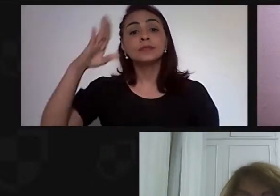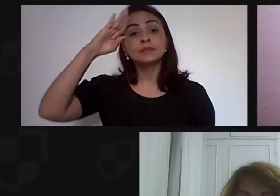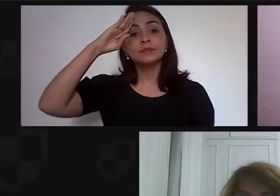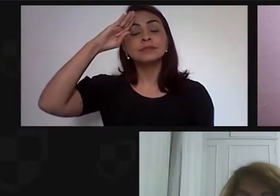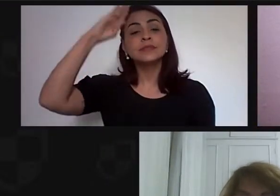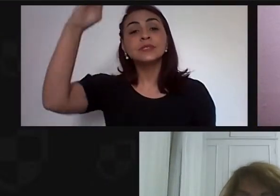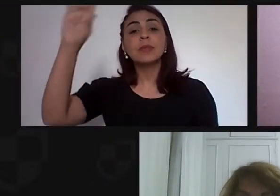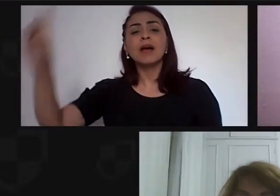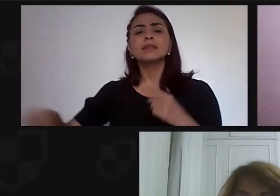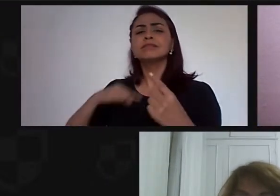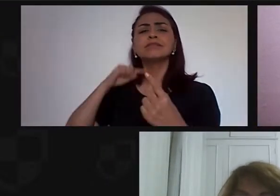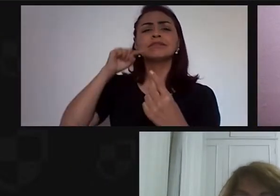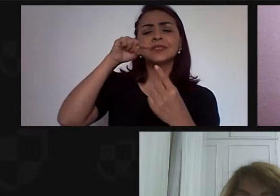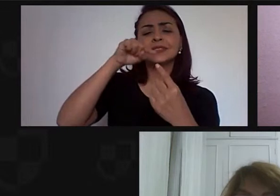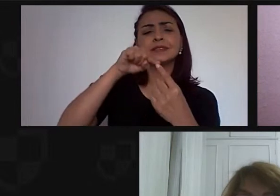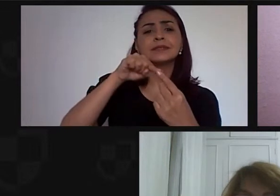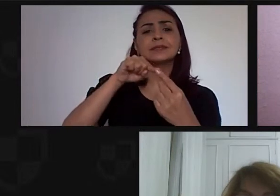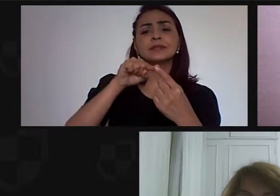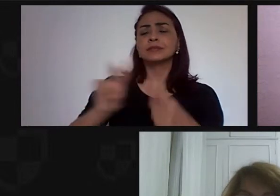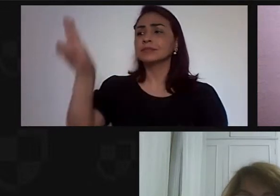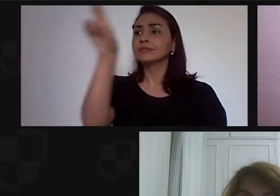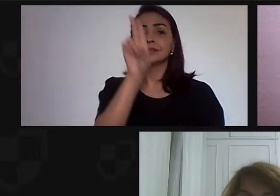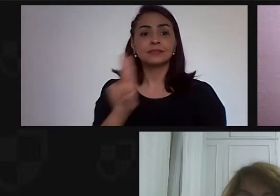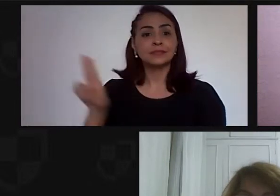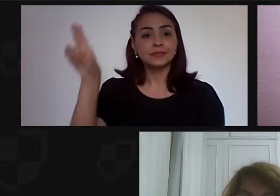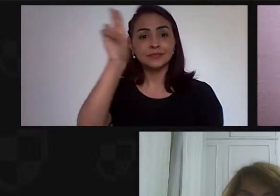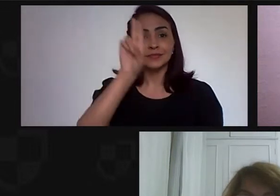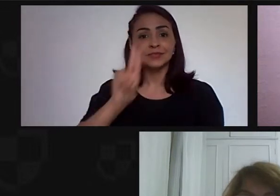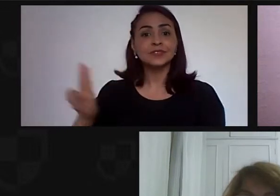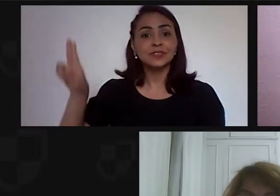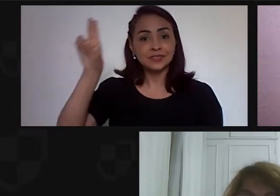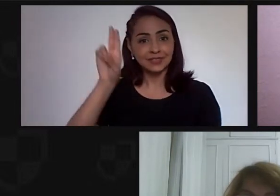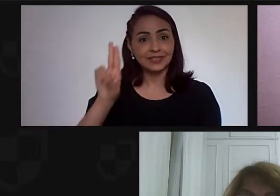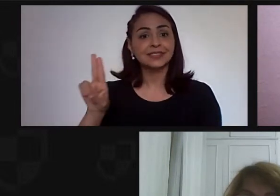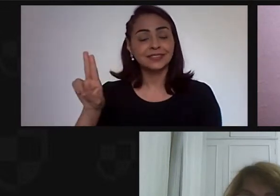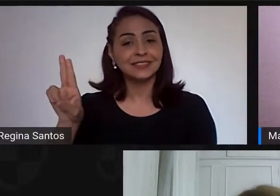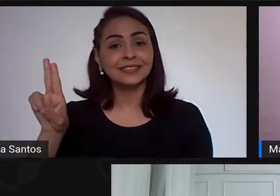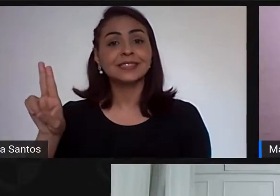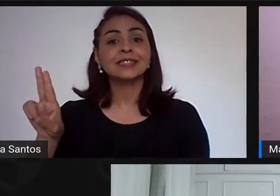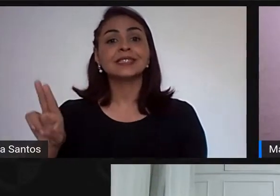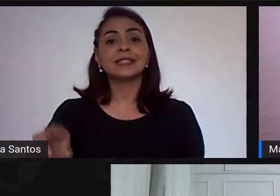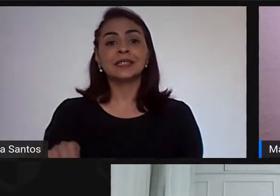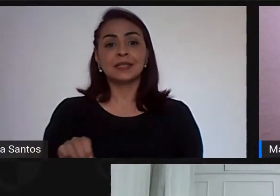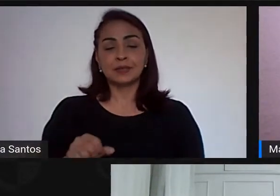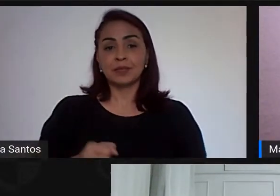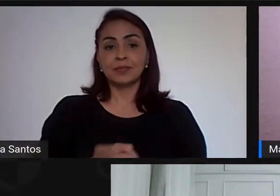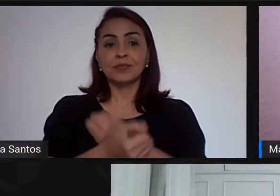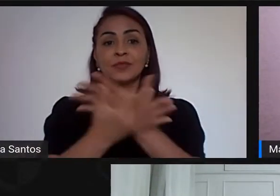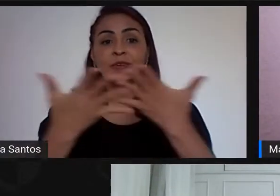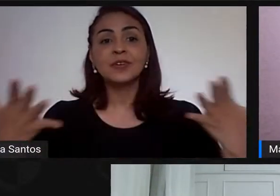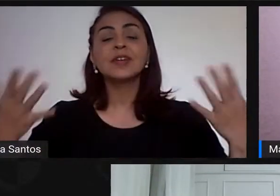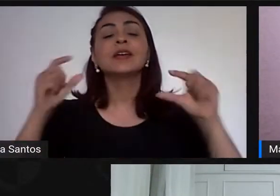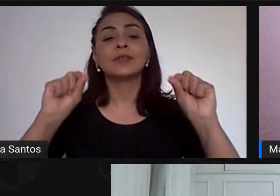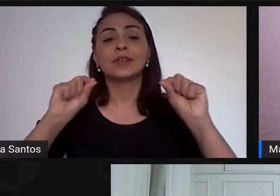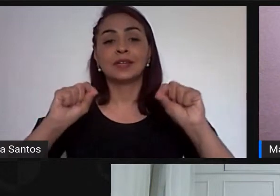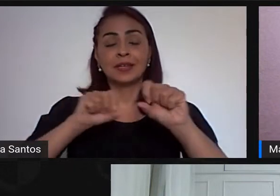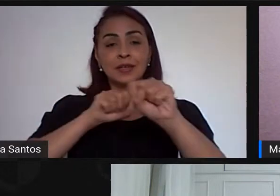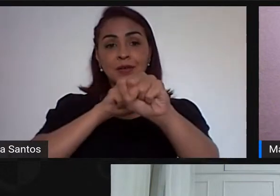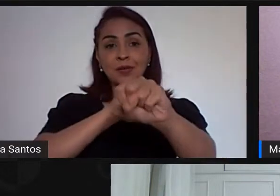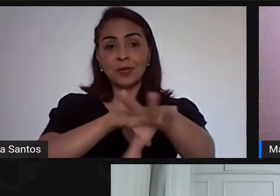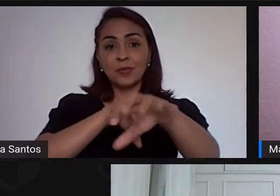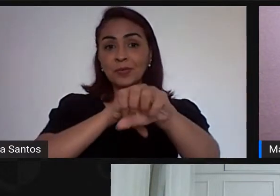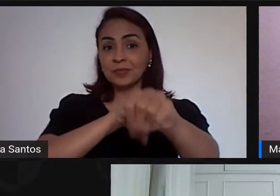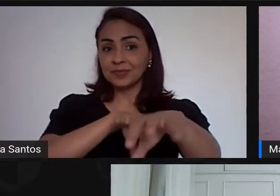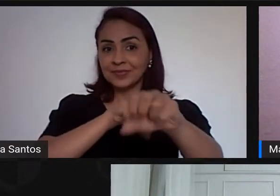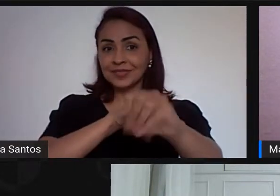para a universidade promover, de fato, uma educação emancipatória? Pergunta